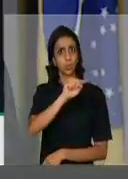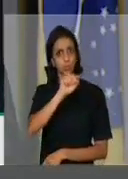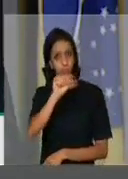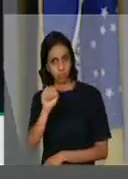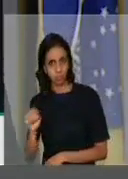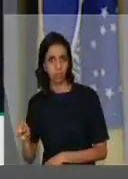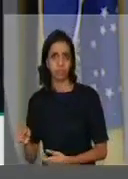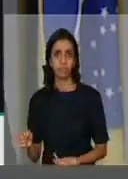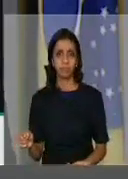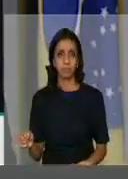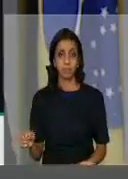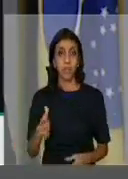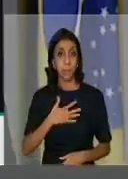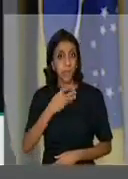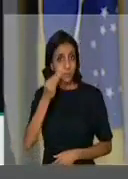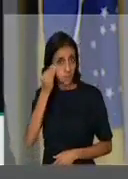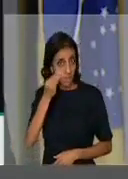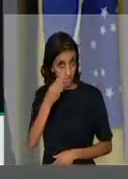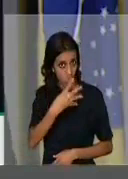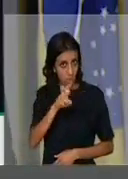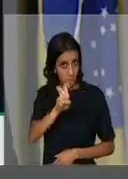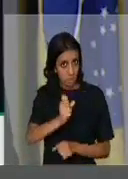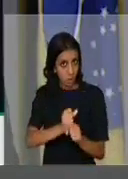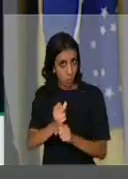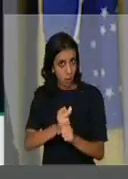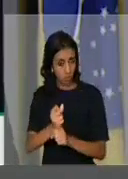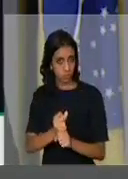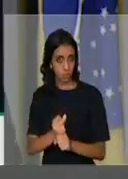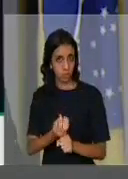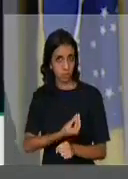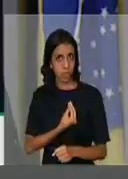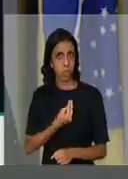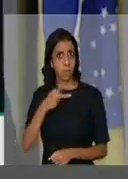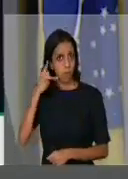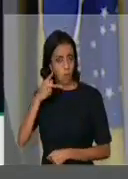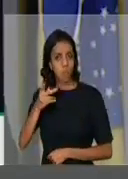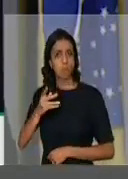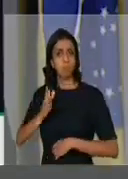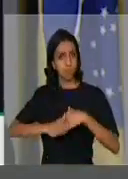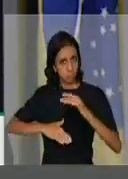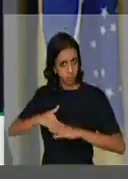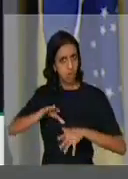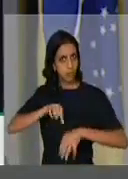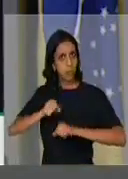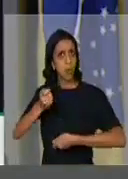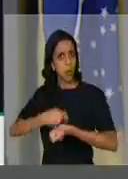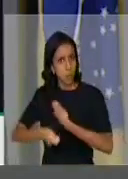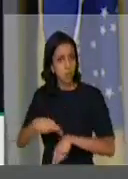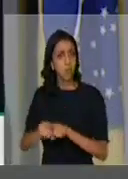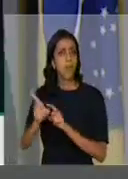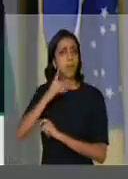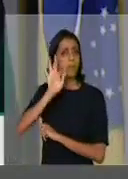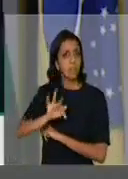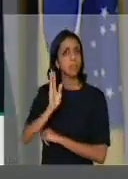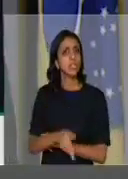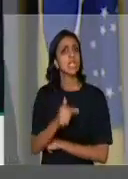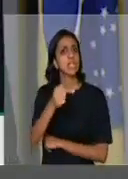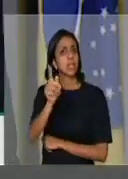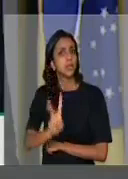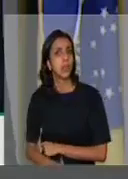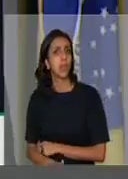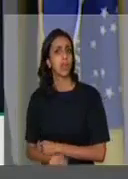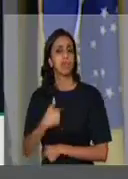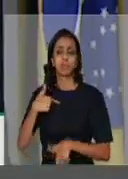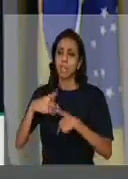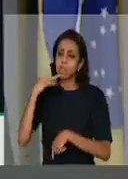Com toda a minha experiência de 45 anos de vida pública, economista, deputado federal por 7